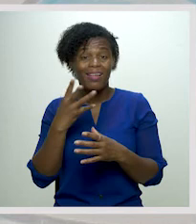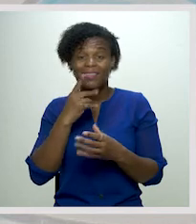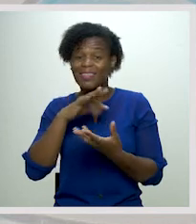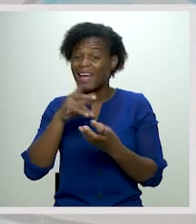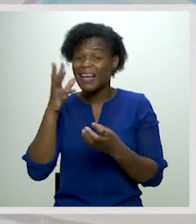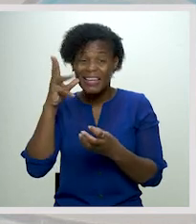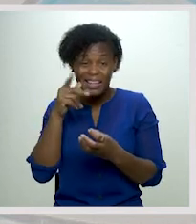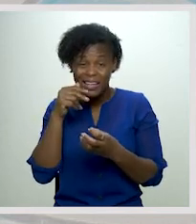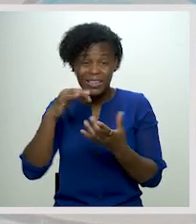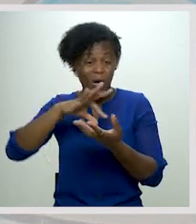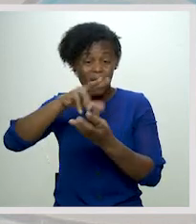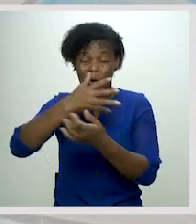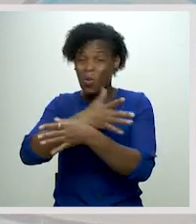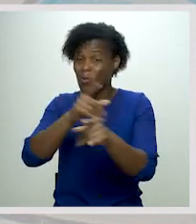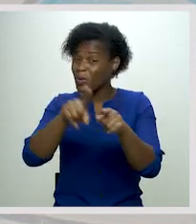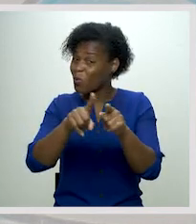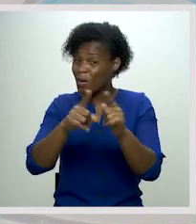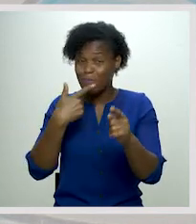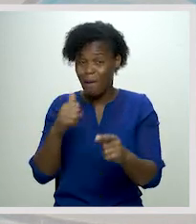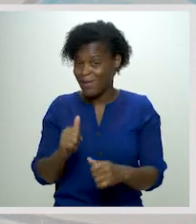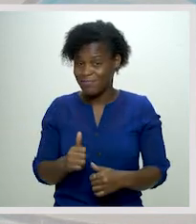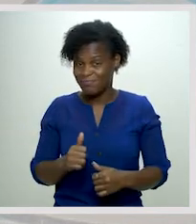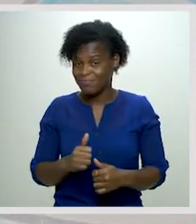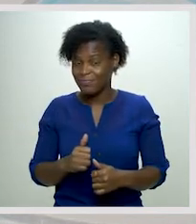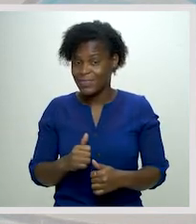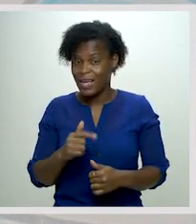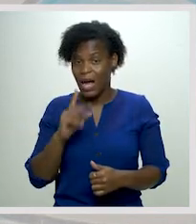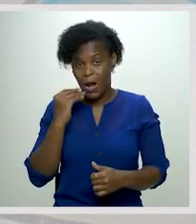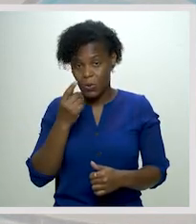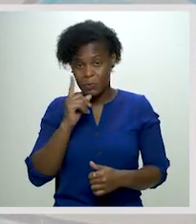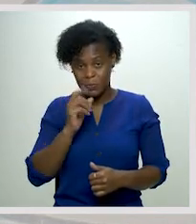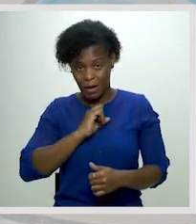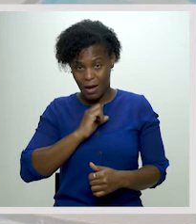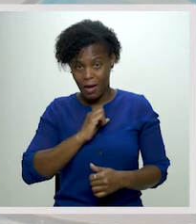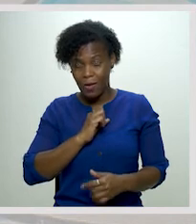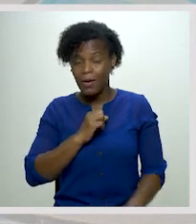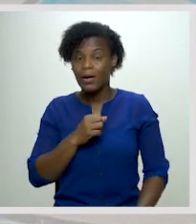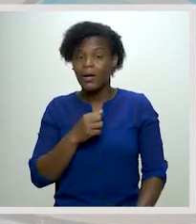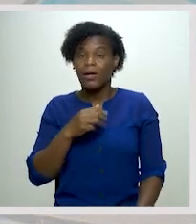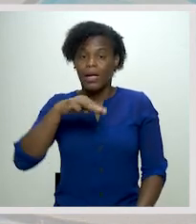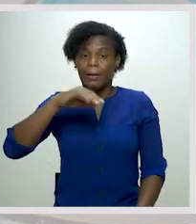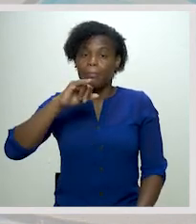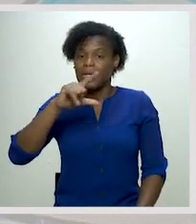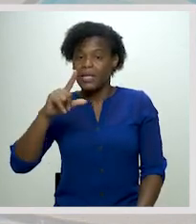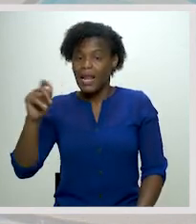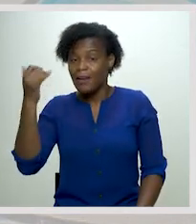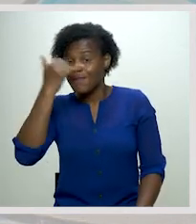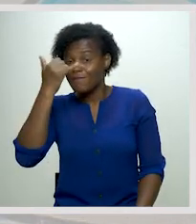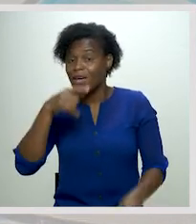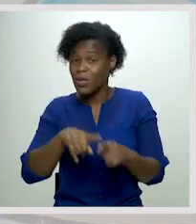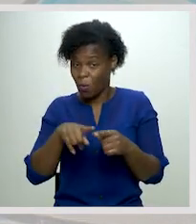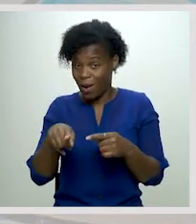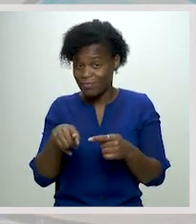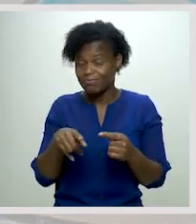altura que a Terra se encontrava como se fosse uma bola de fogo. Estão a perceber? Minhas alunas e meus alunos. Então, Miller simulou